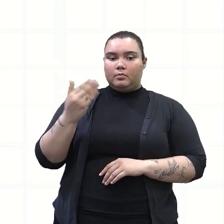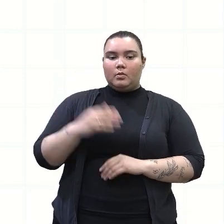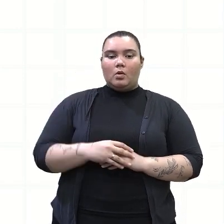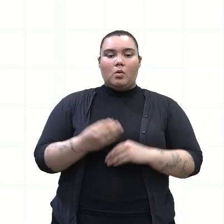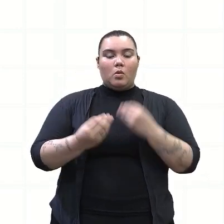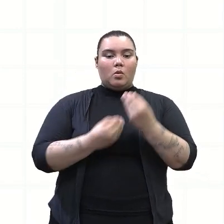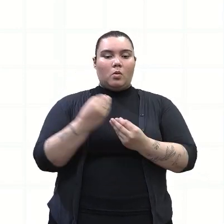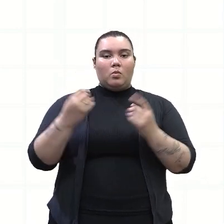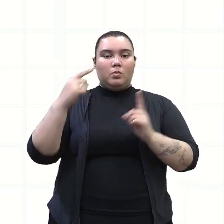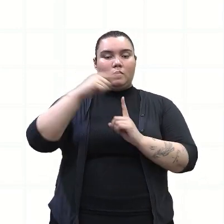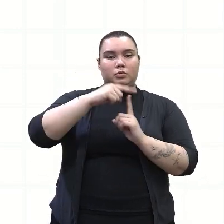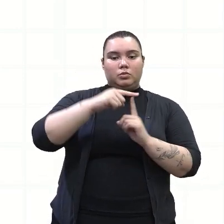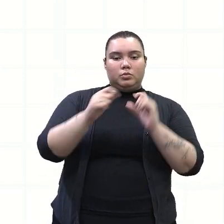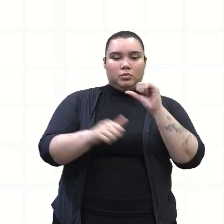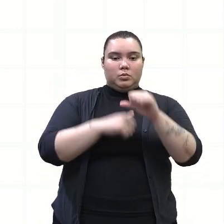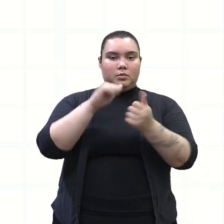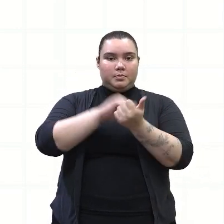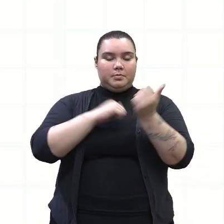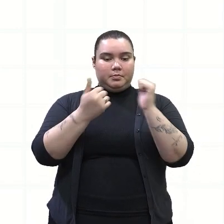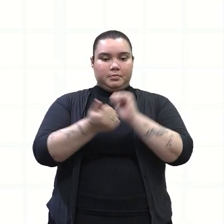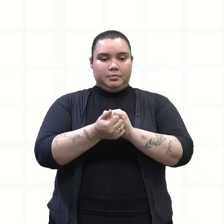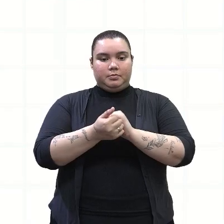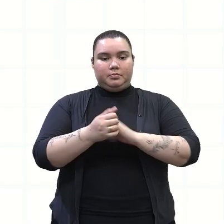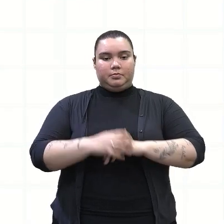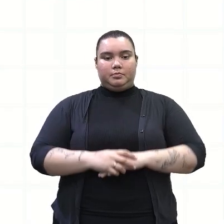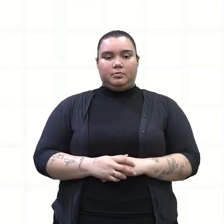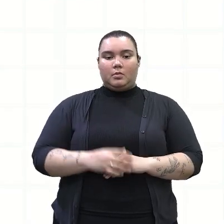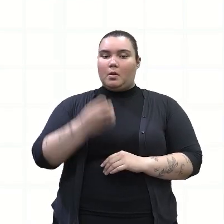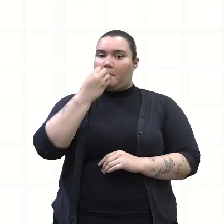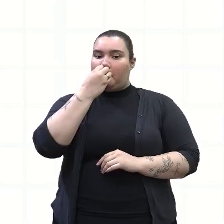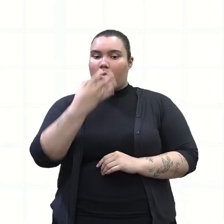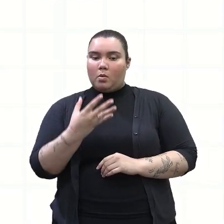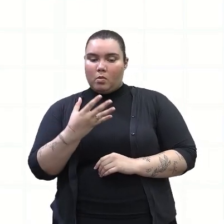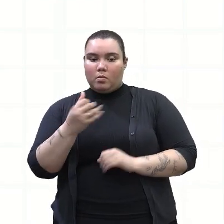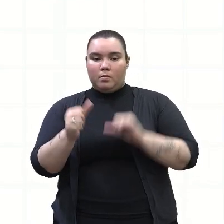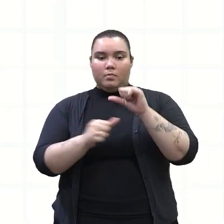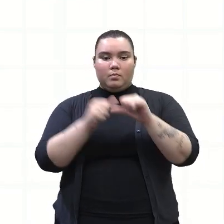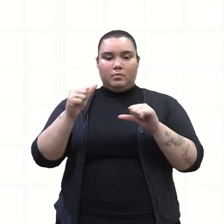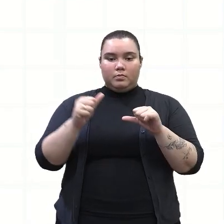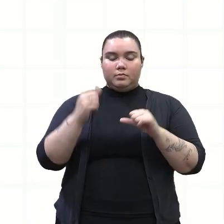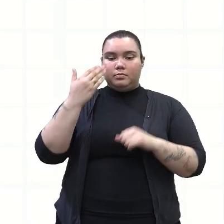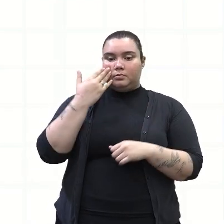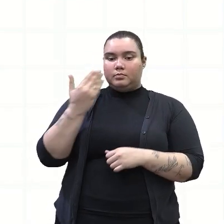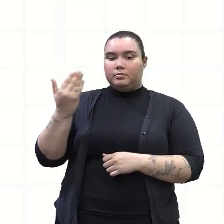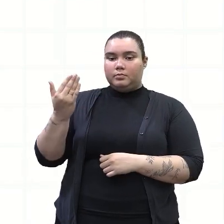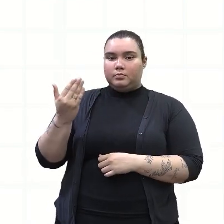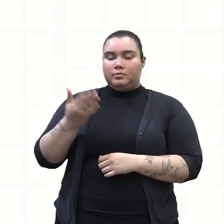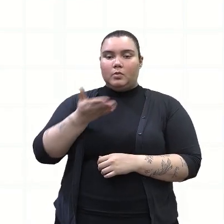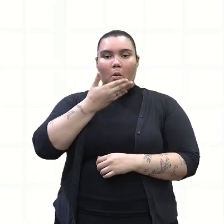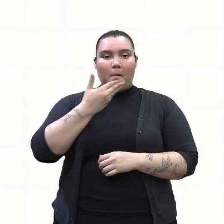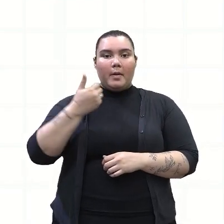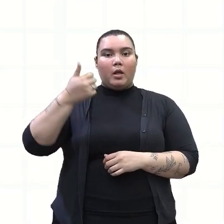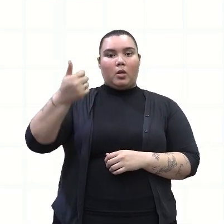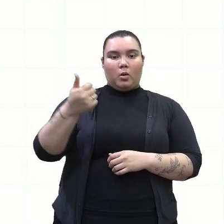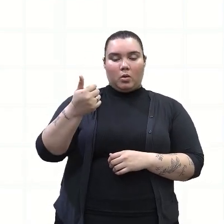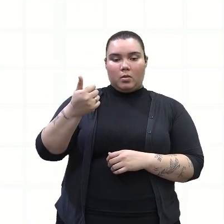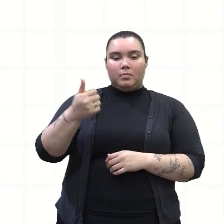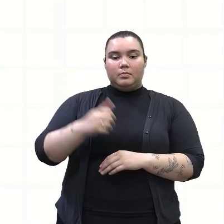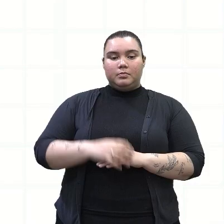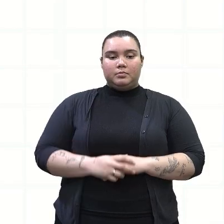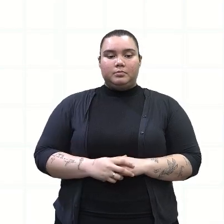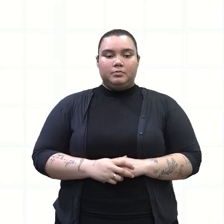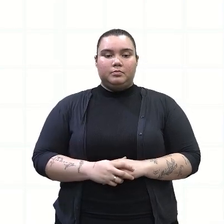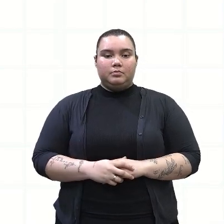forma deles do superlativo? Tá aqui, ó. Bom, good, fica the best, o melhor.